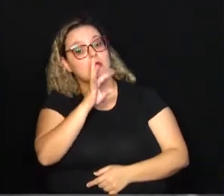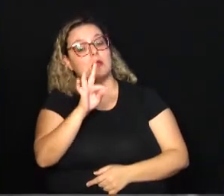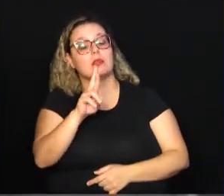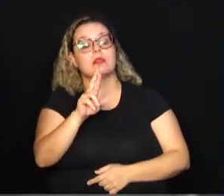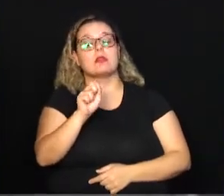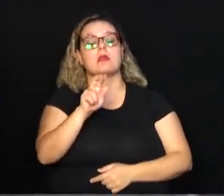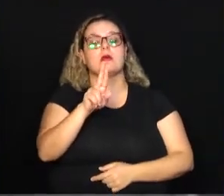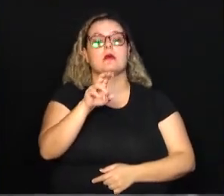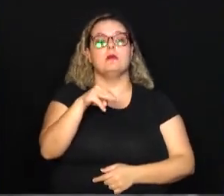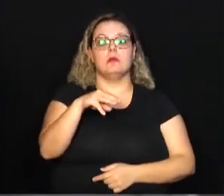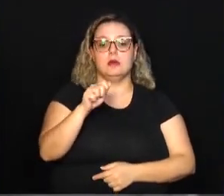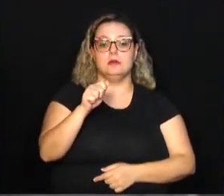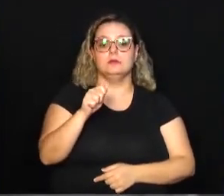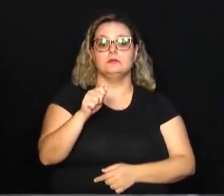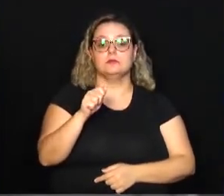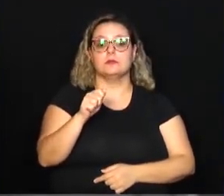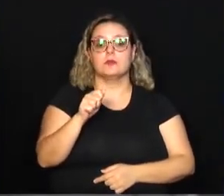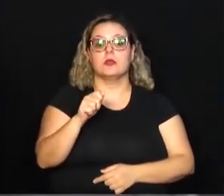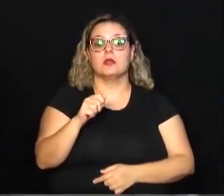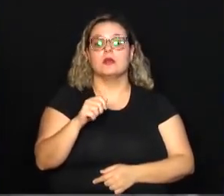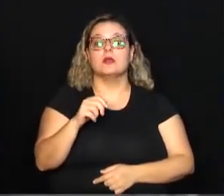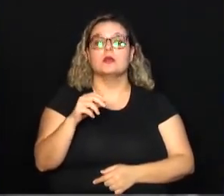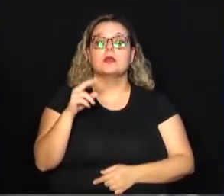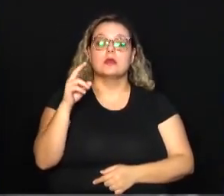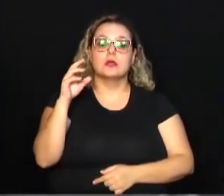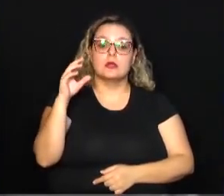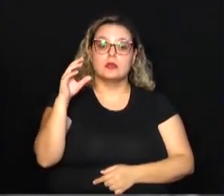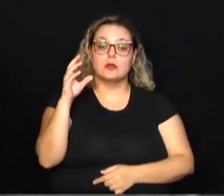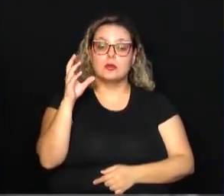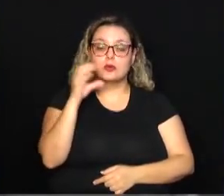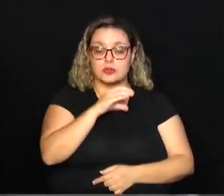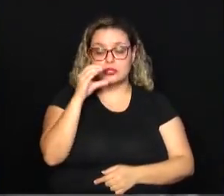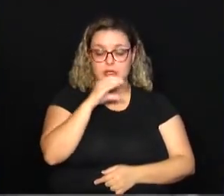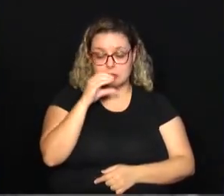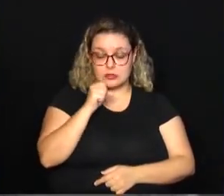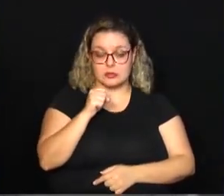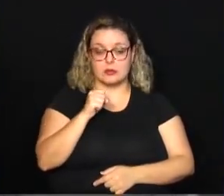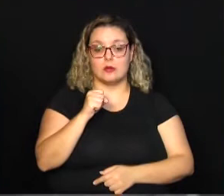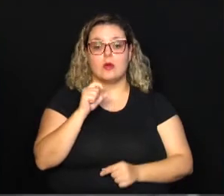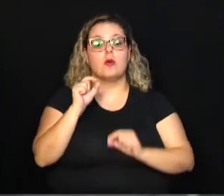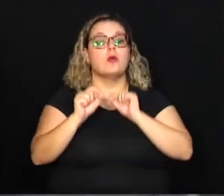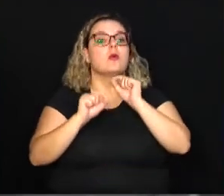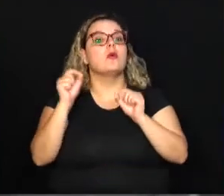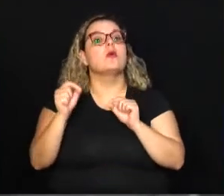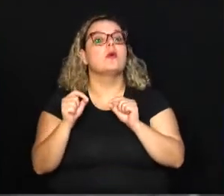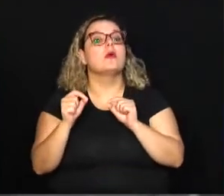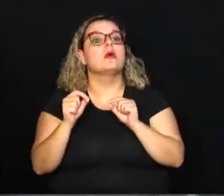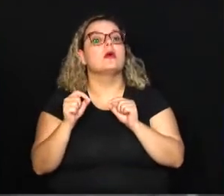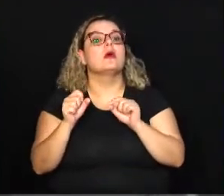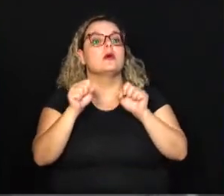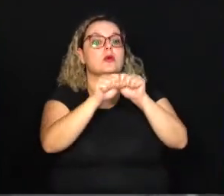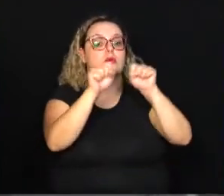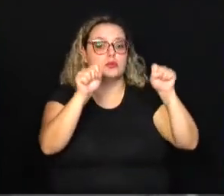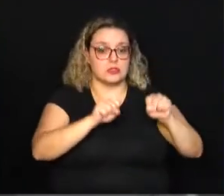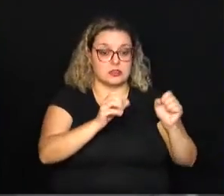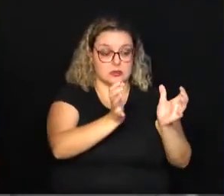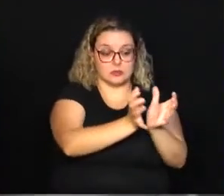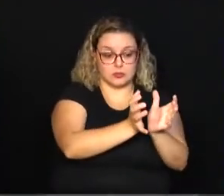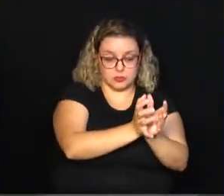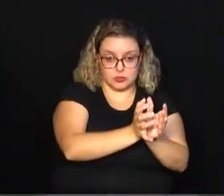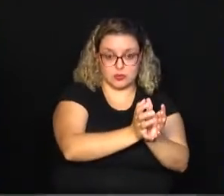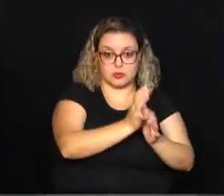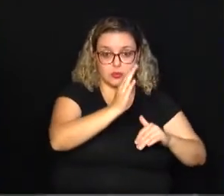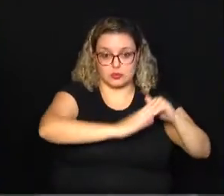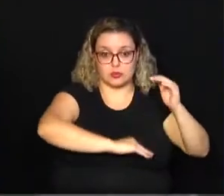urgência. Vamos continuar atendendo no Ouro Verde e no Mário Gato. O que isso causa? Você desonera o corpo de saúde, médicos e enfermeiros, para